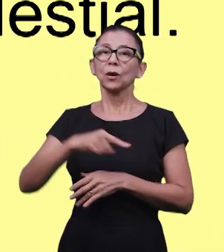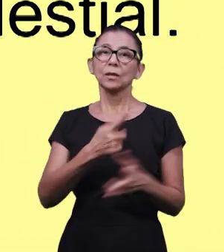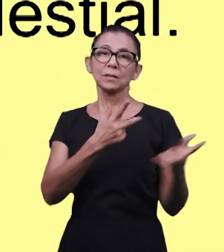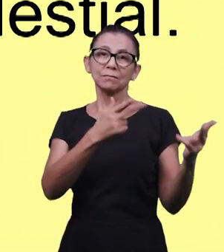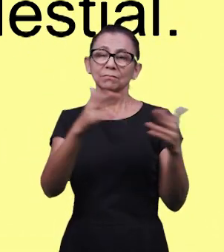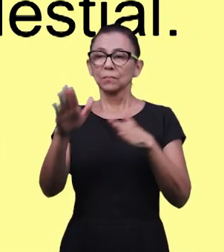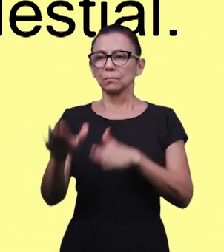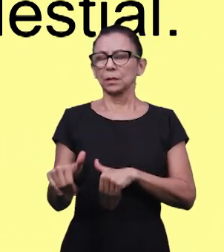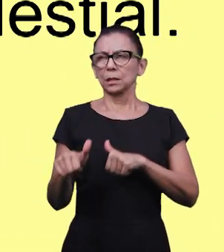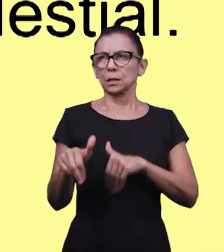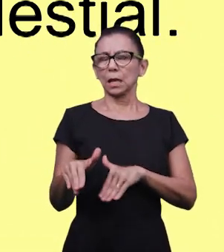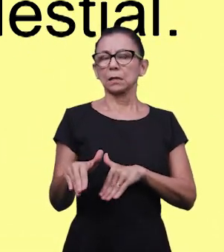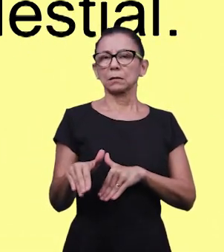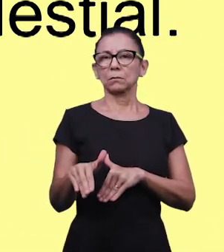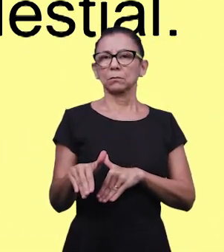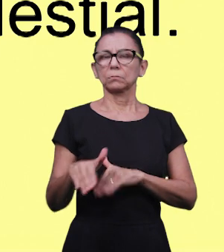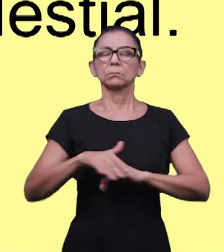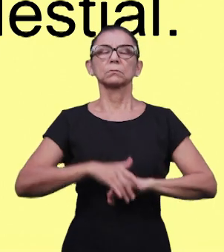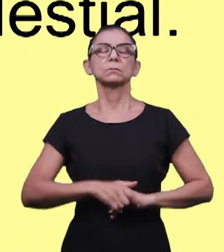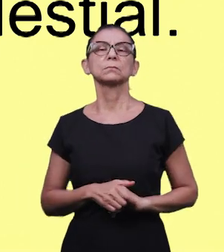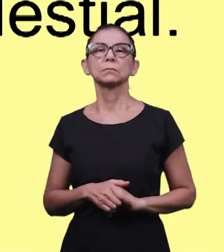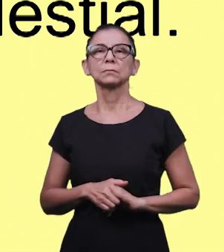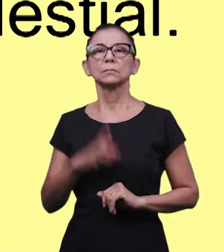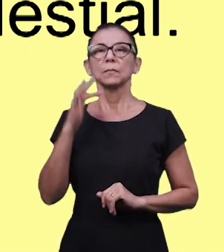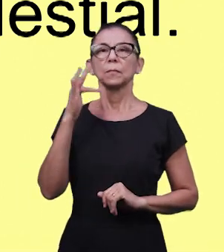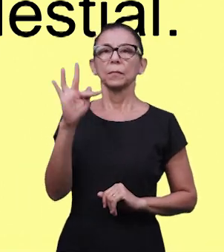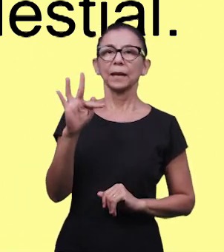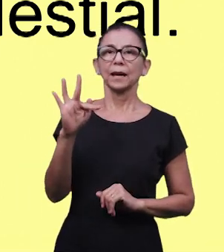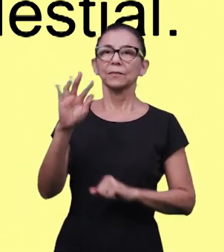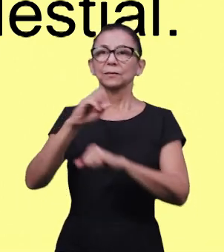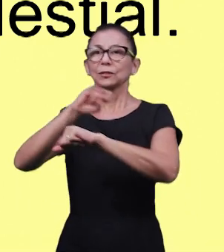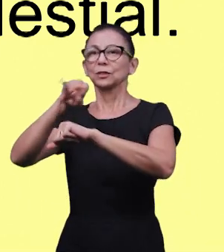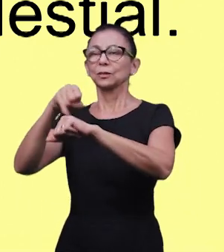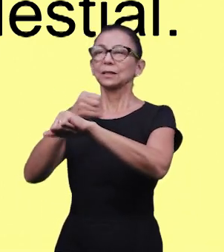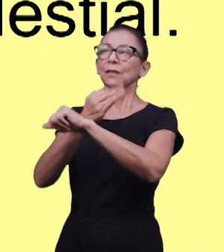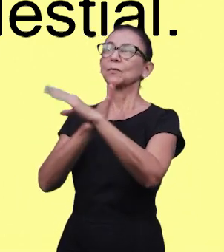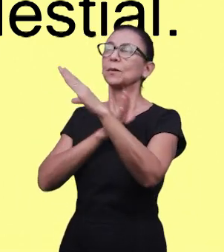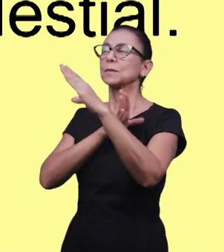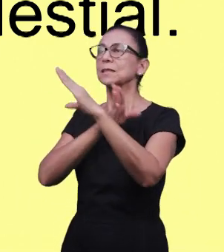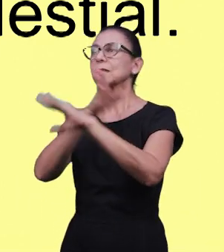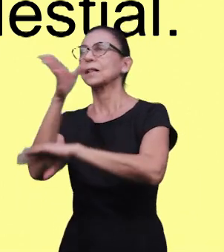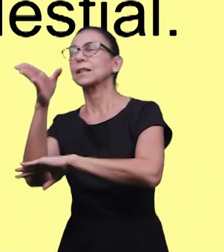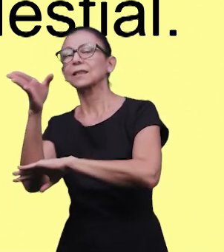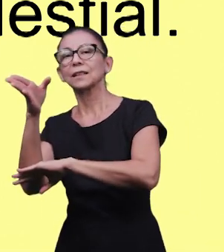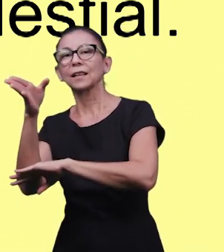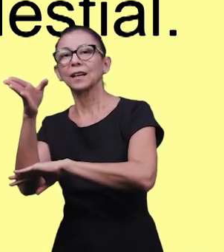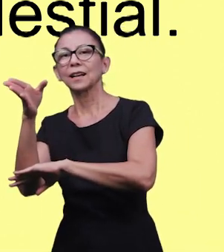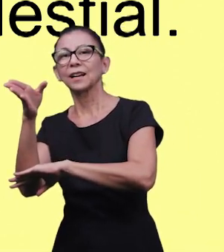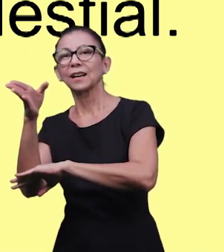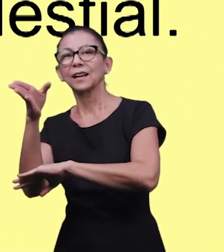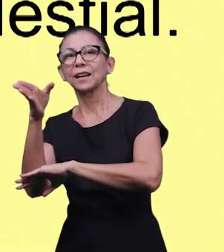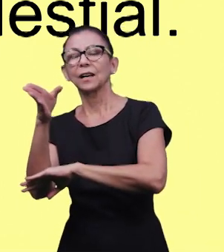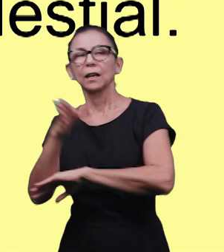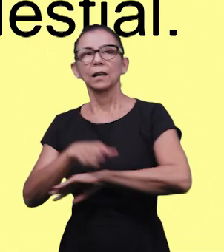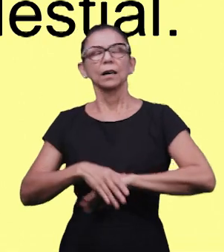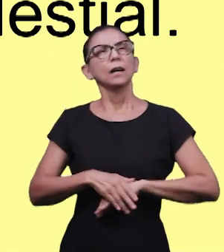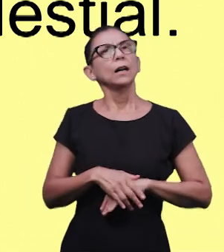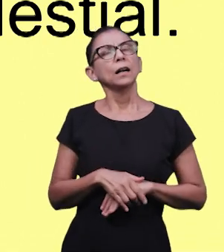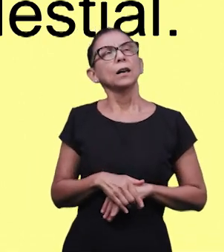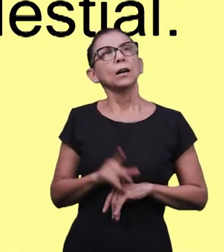Espiritualmente falando, Davi tipifica o Senhor Jesus, Rei dos